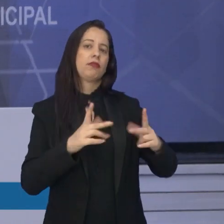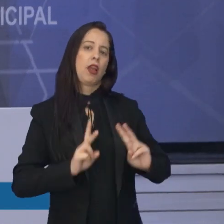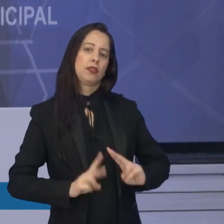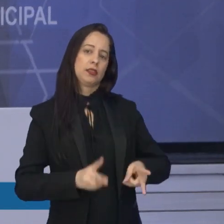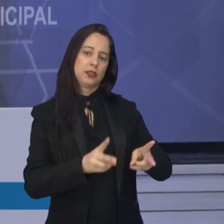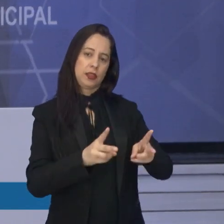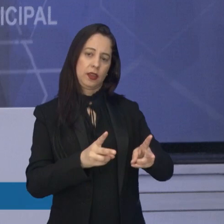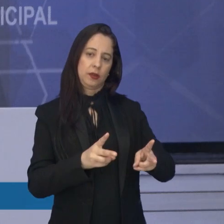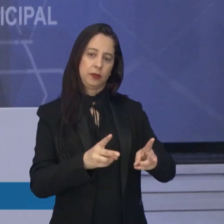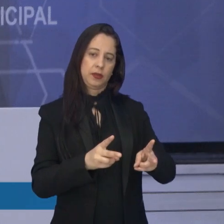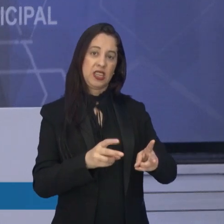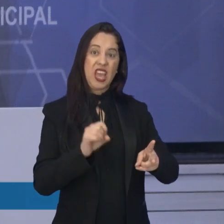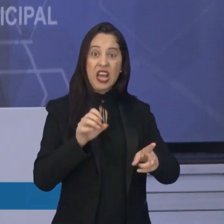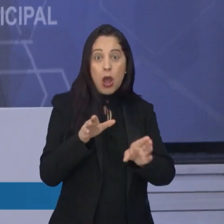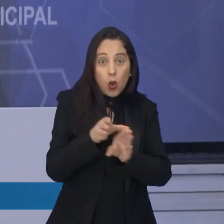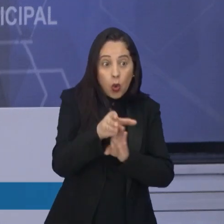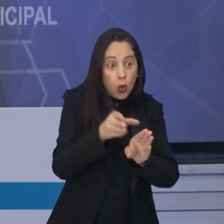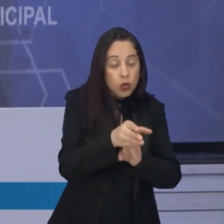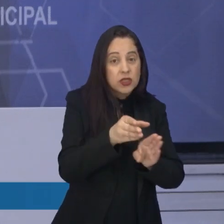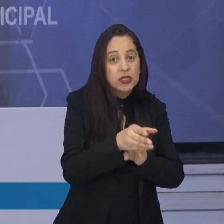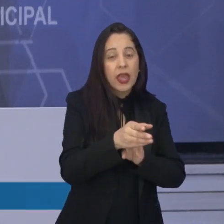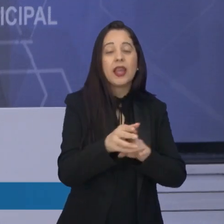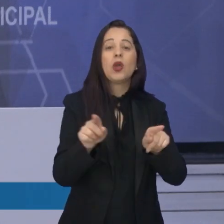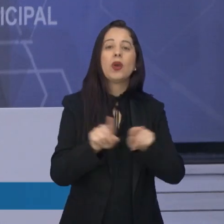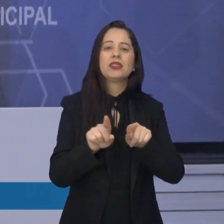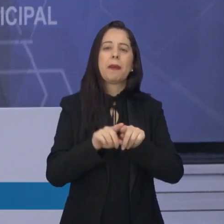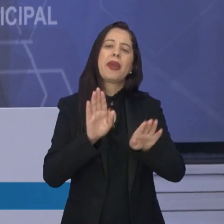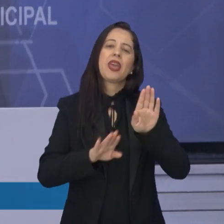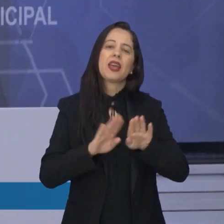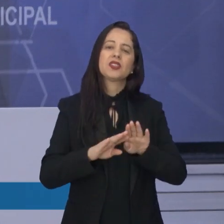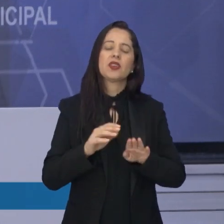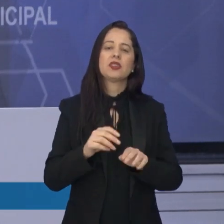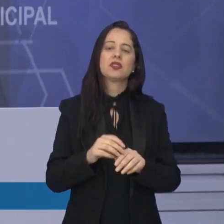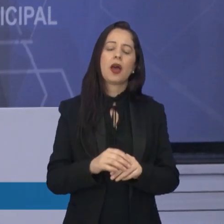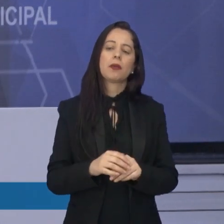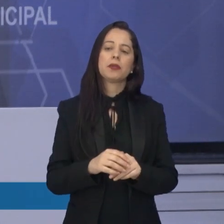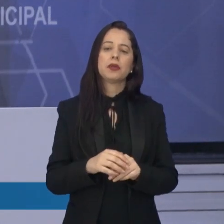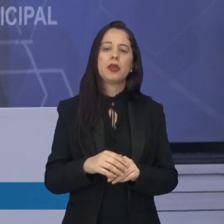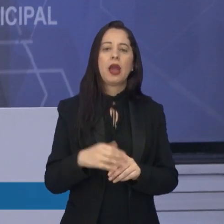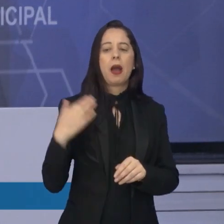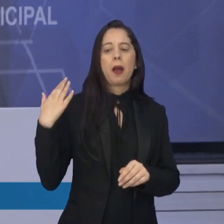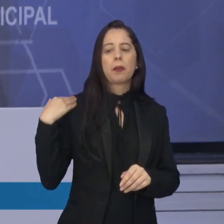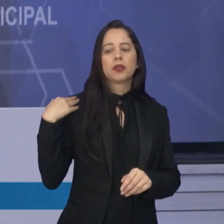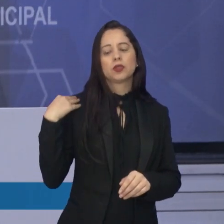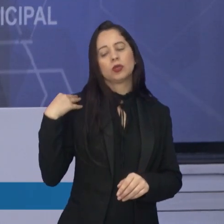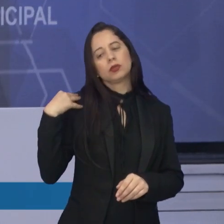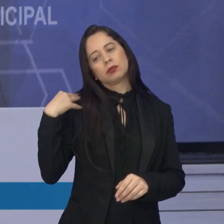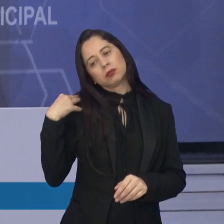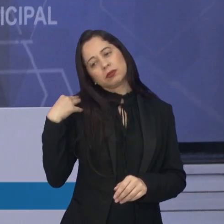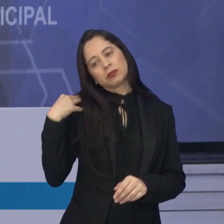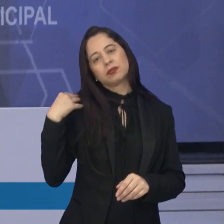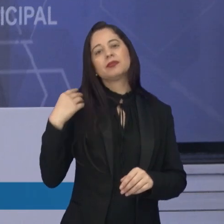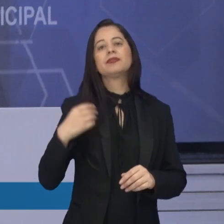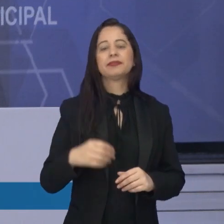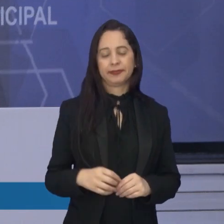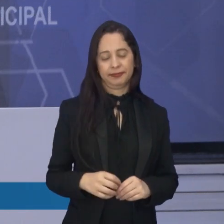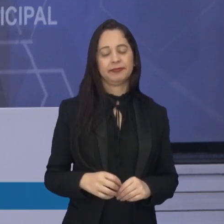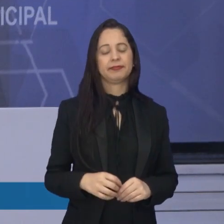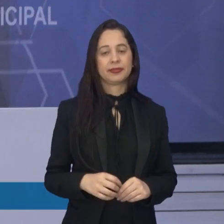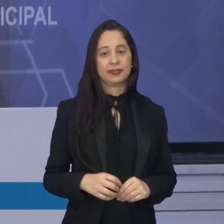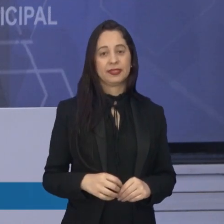quando alguém precisa de conselho, de um ombro, né? E, principalmente, ou um parceiro para comemorar vitórias,